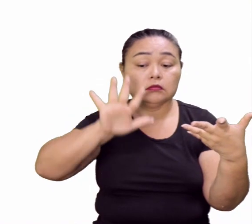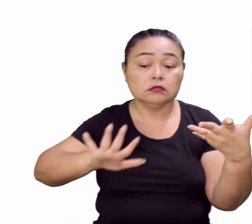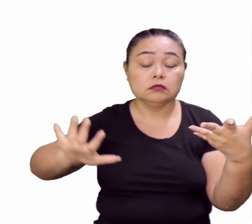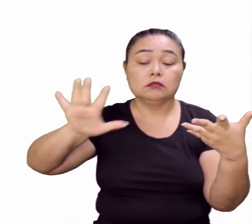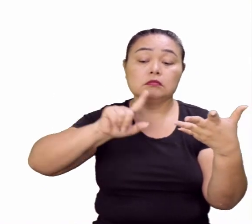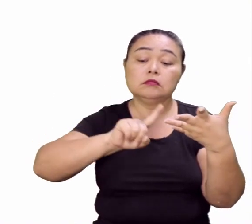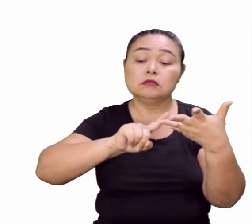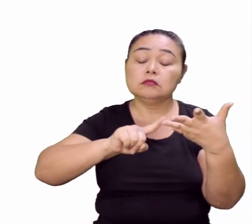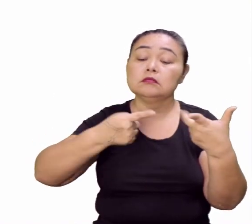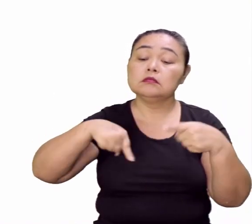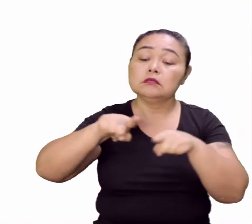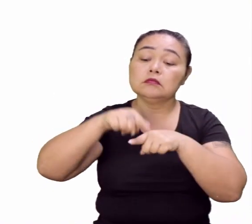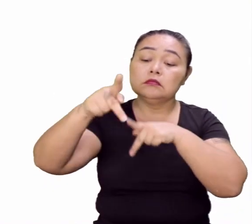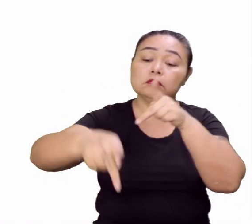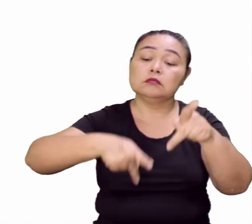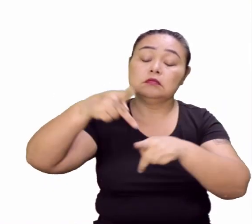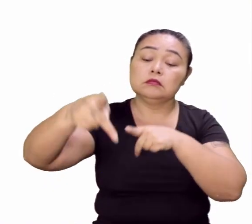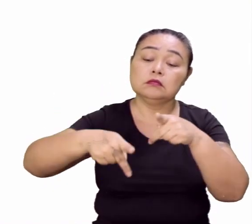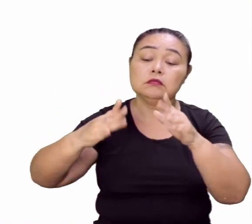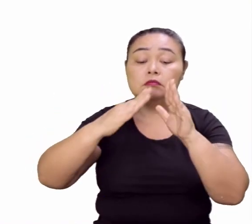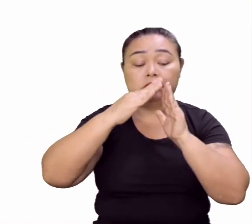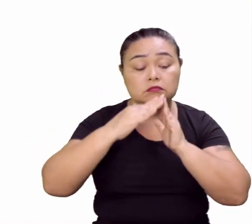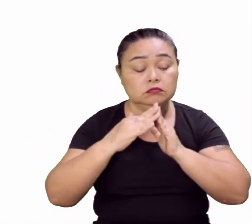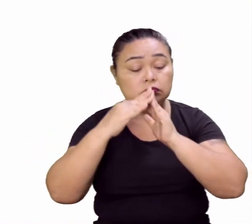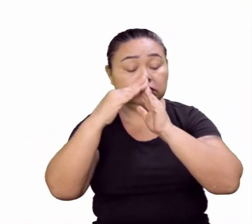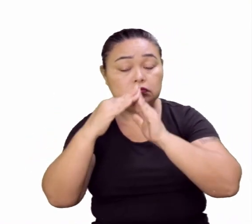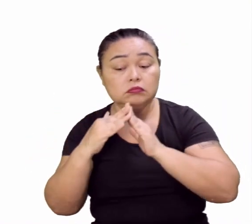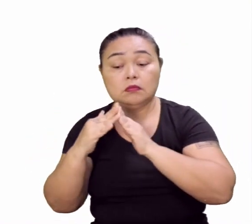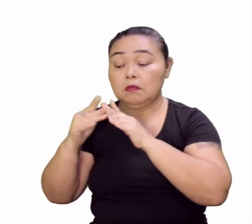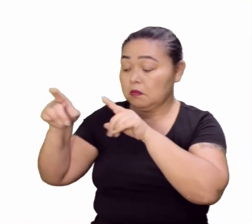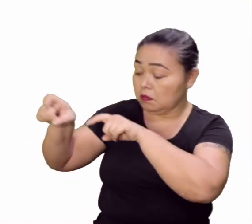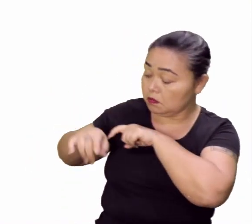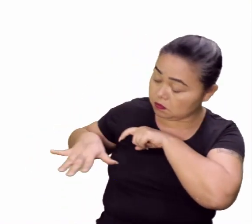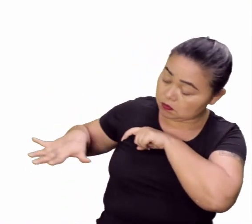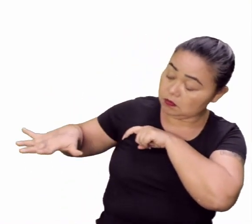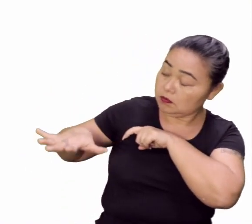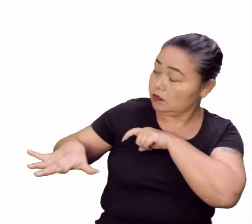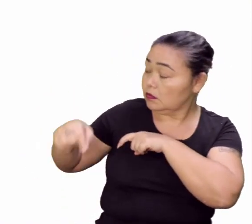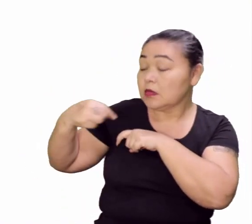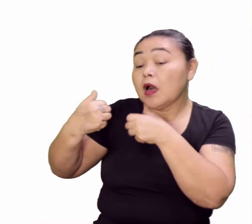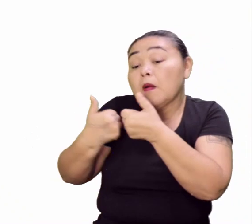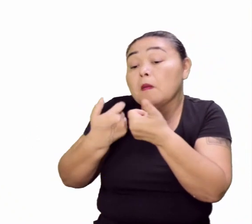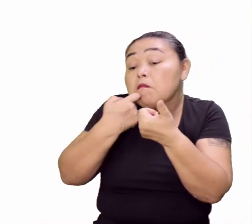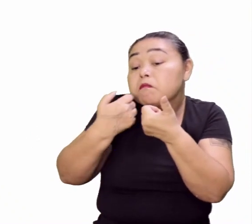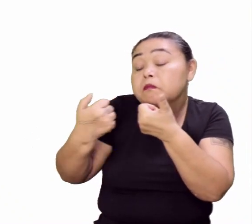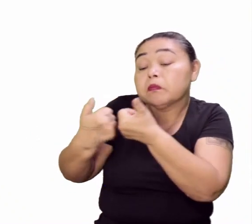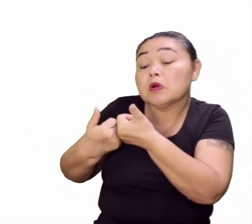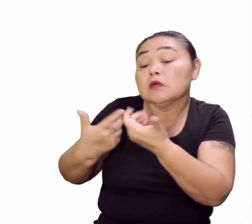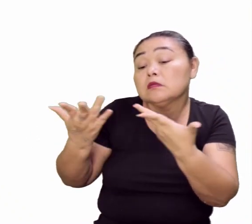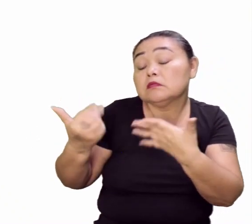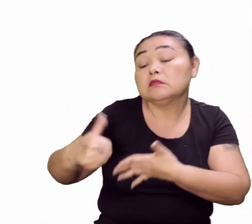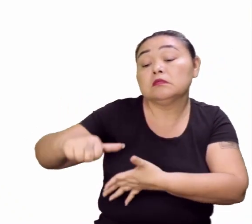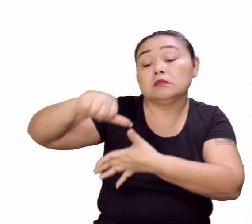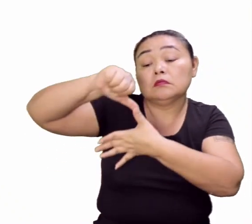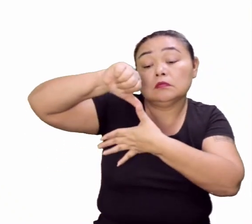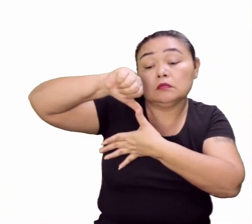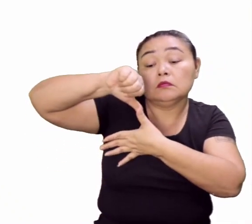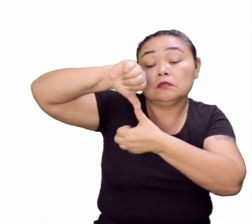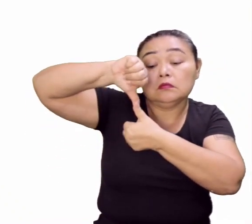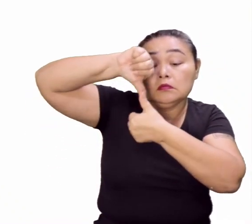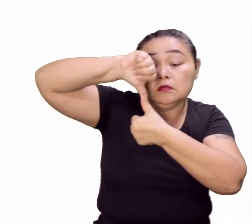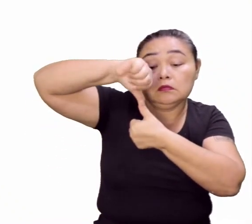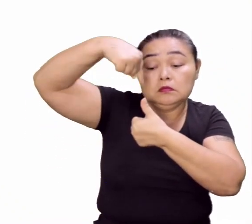parte da população ainda mora no campo. Aqui perto, né, Rogério? América Central também. América